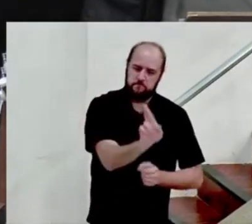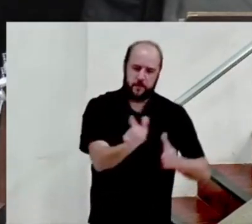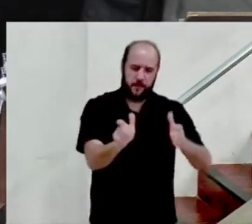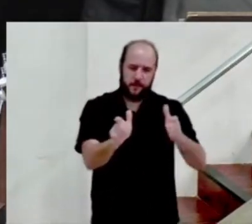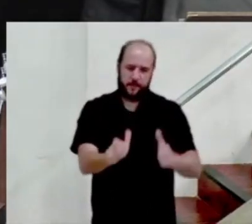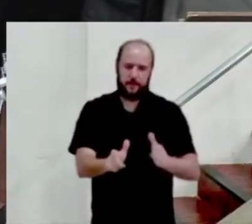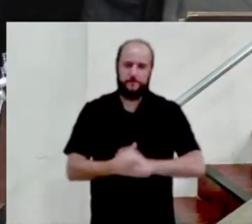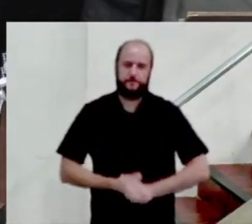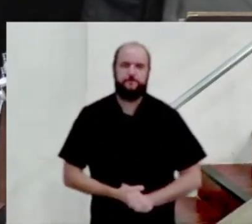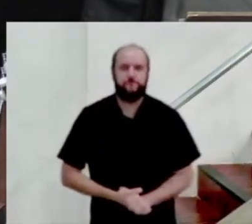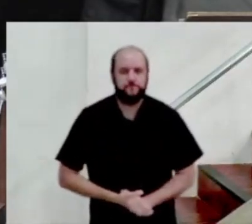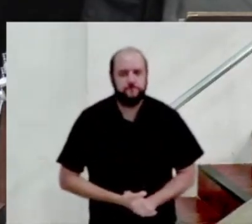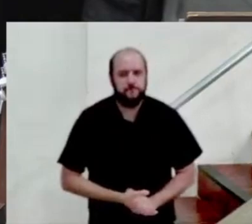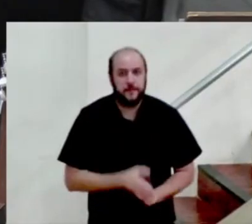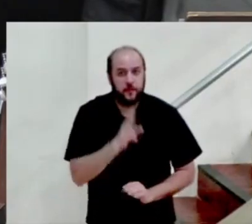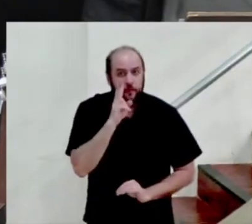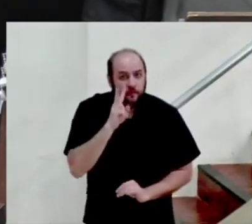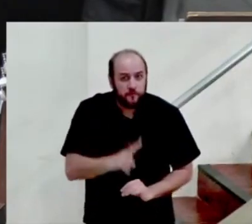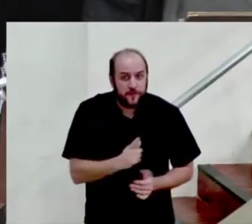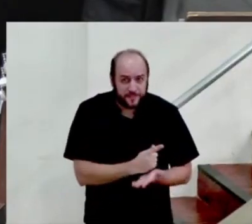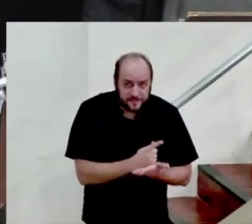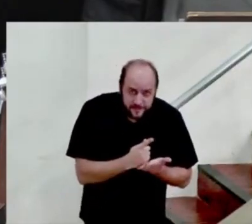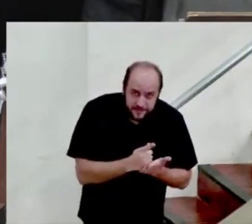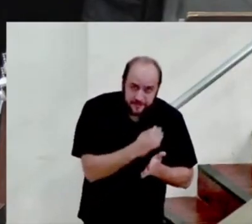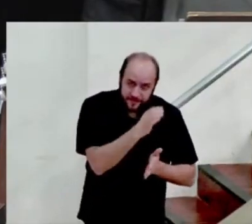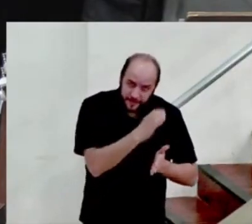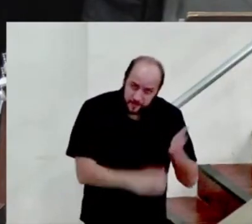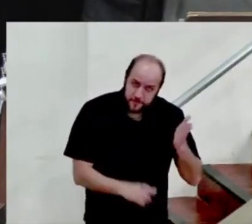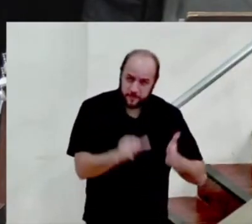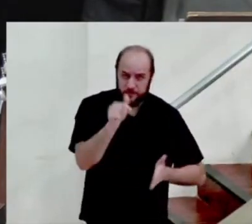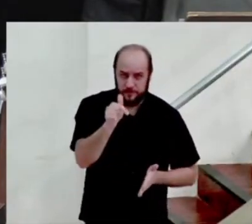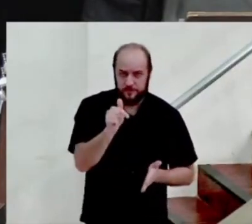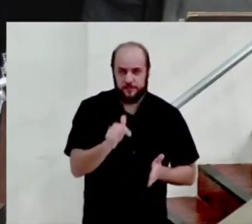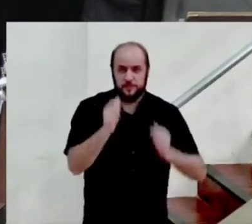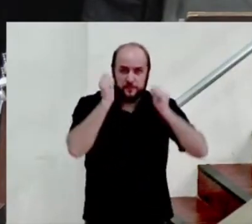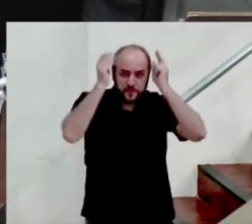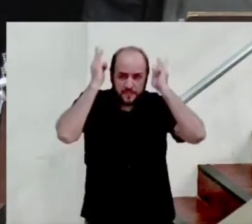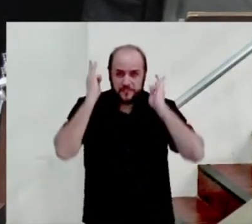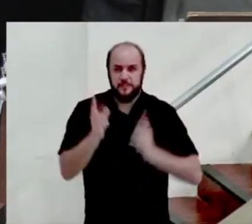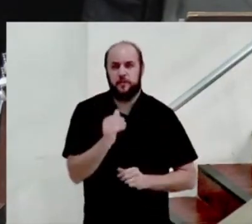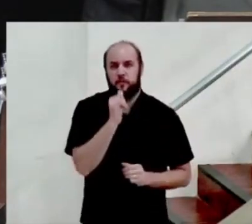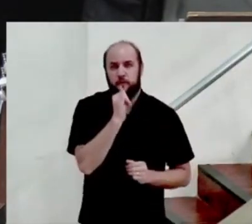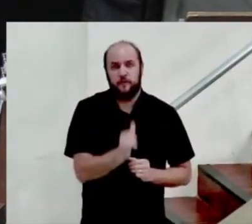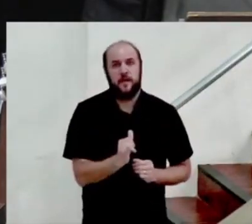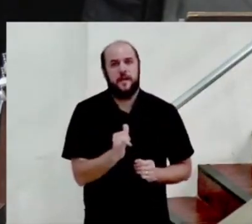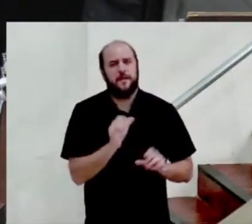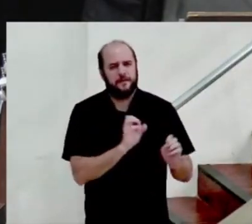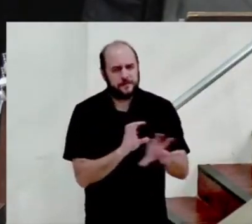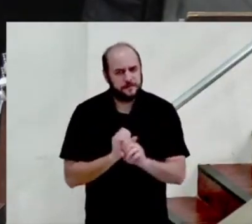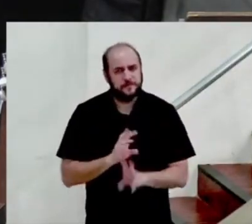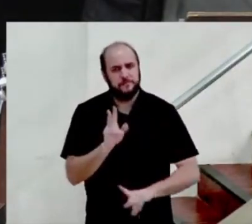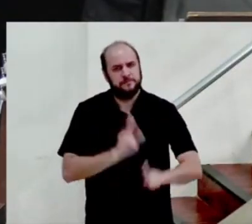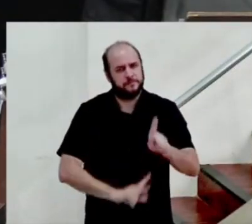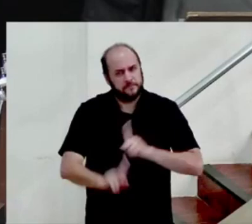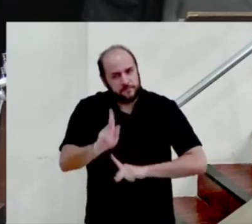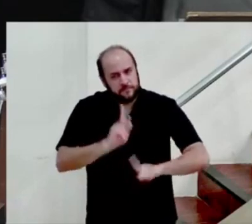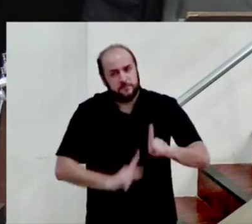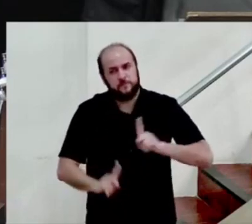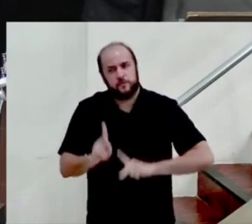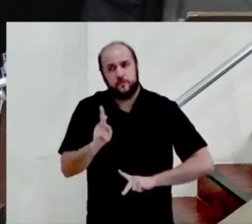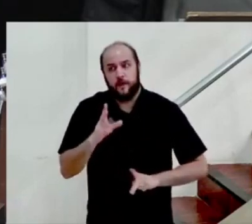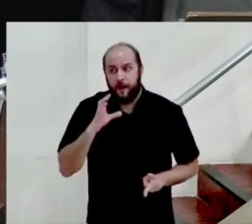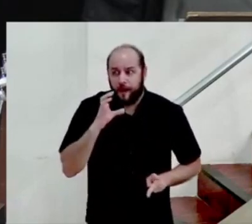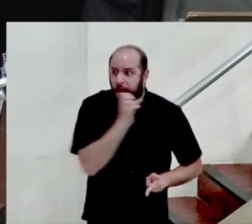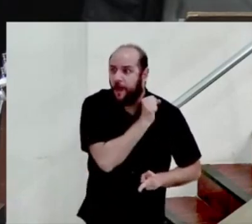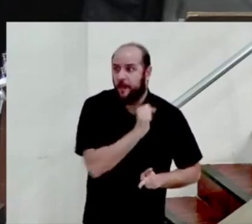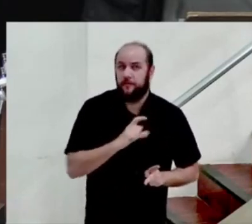nós olhamos para Gênesis capítulo 7, Moisés está utilizando este texto para instruir o povo que em breve